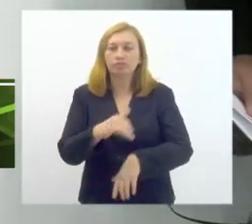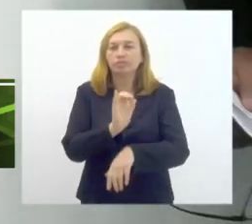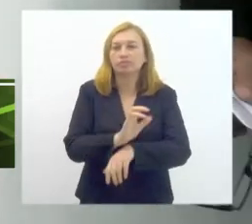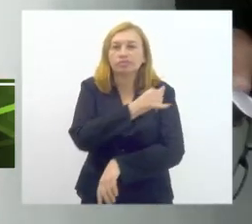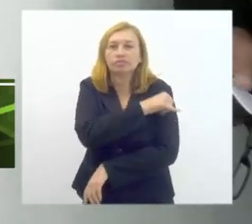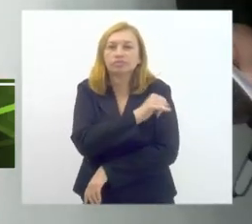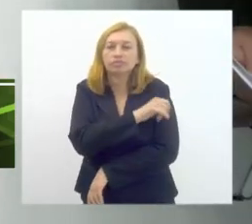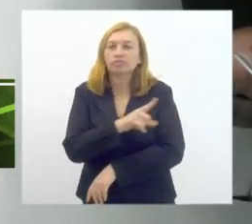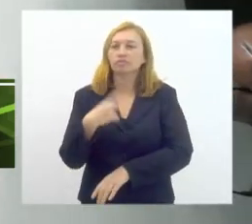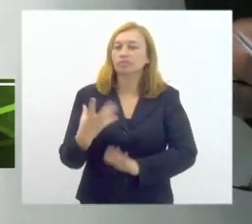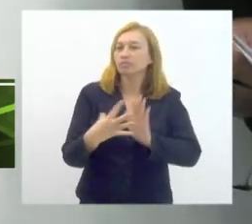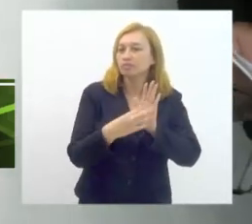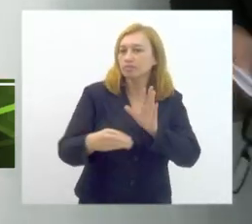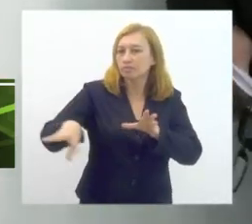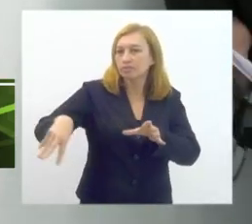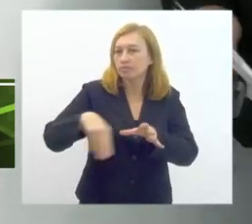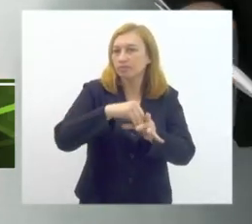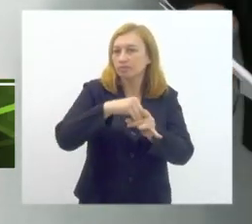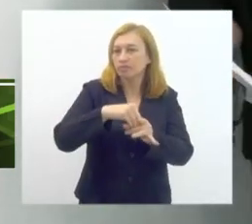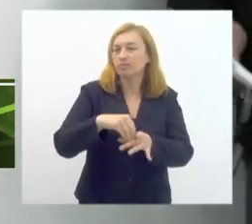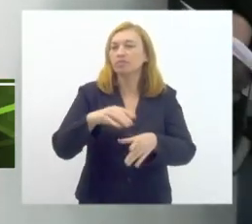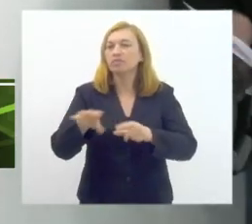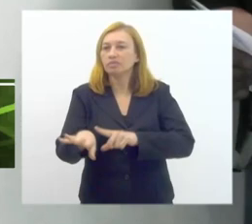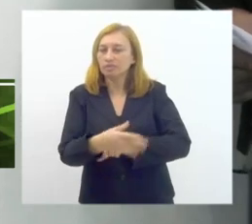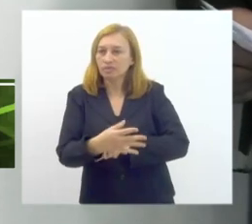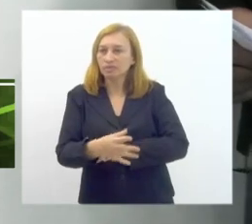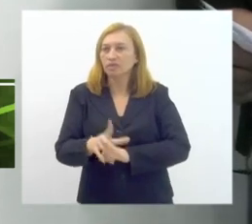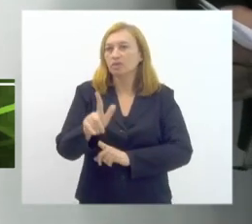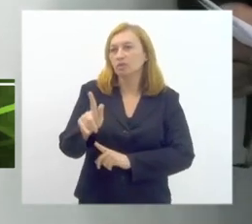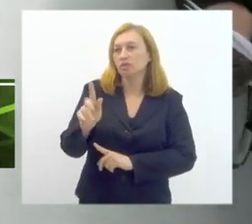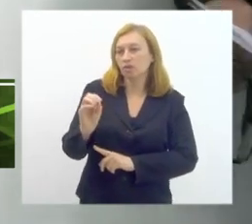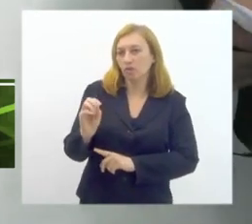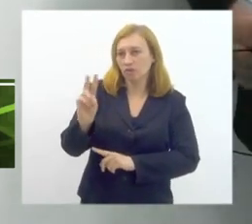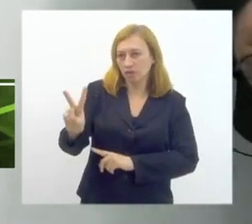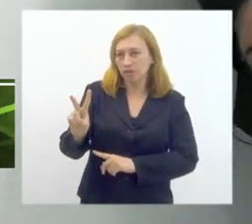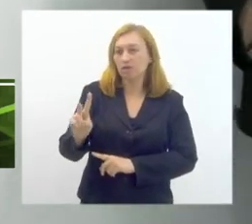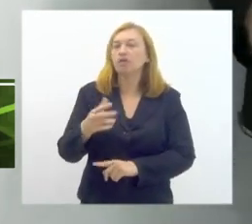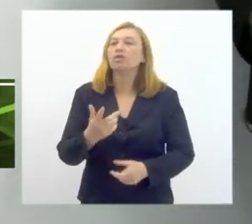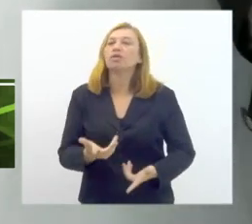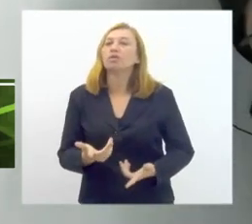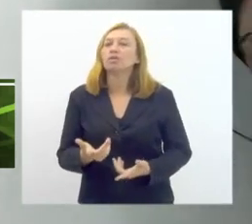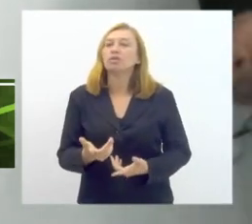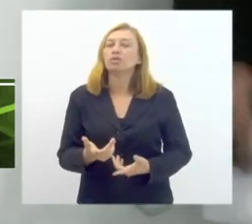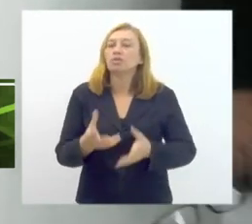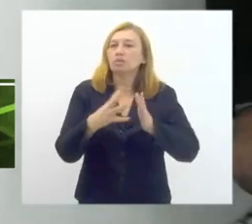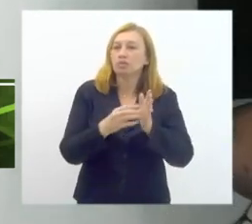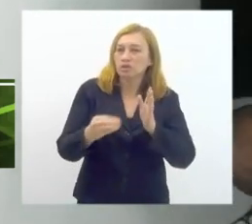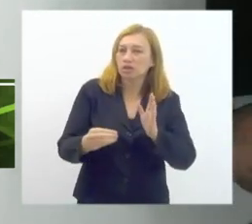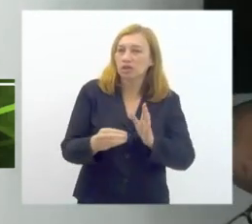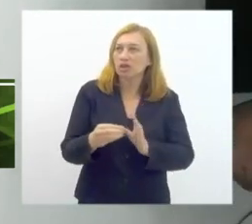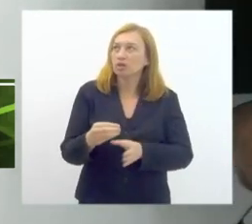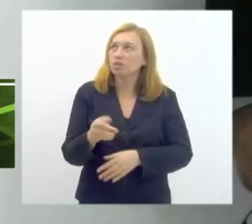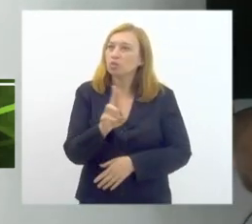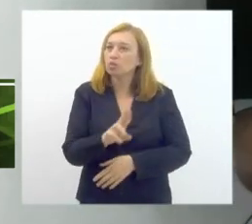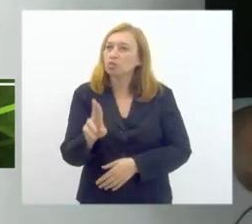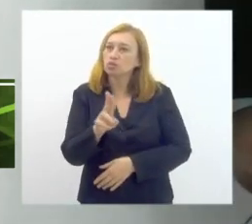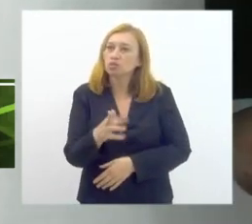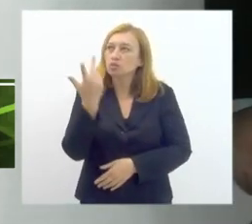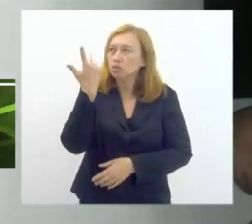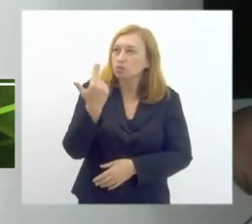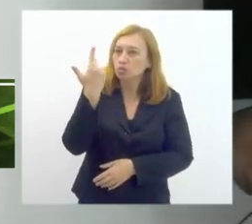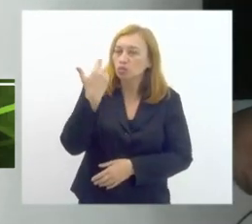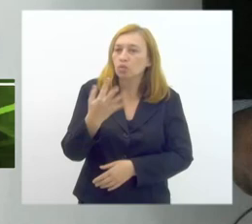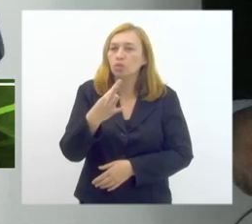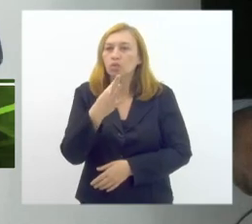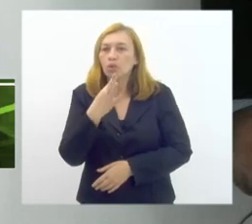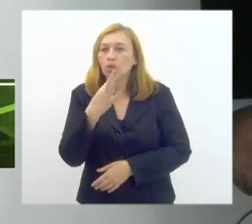é congregar o TaxGov com o modelo que é usualmente conhecido